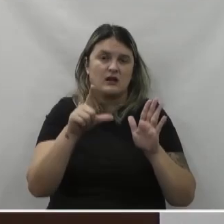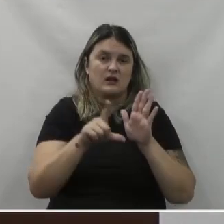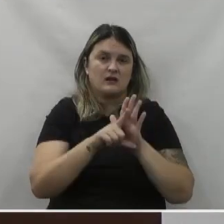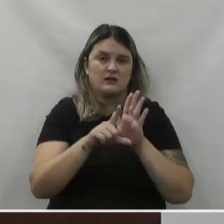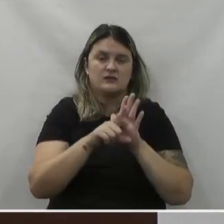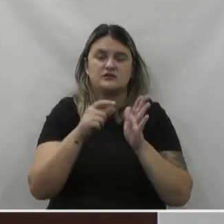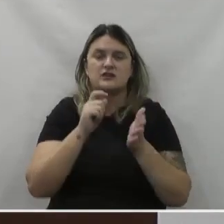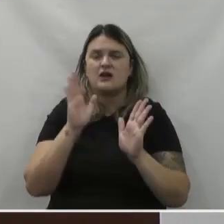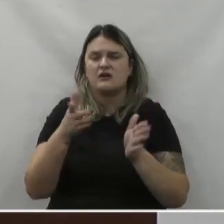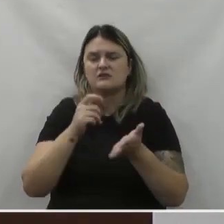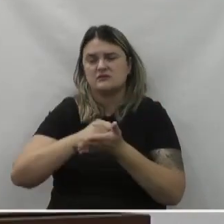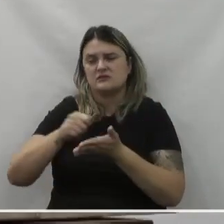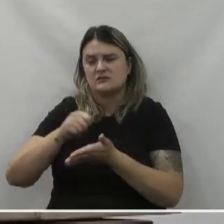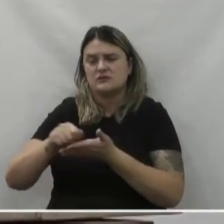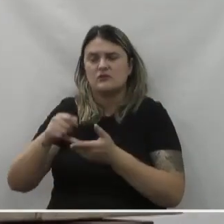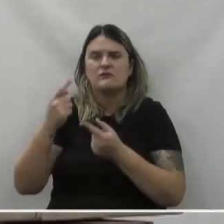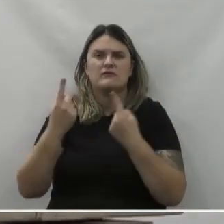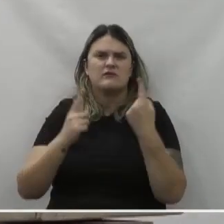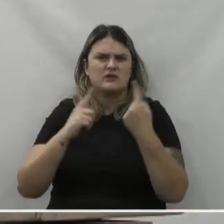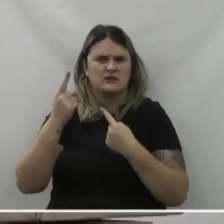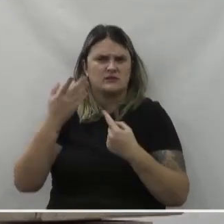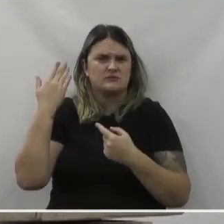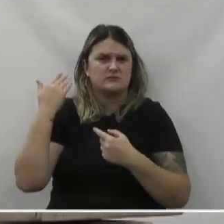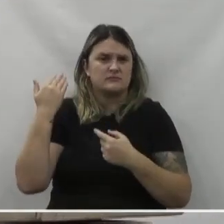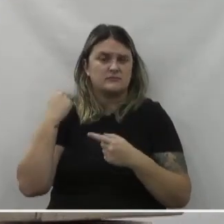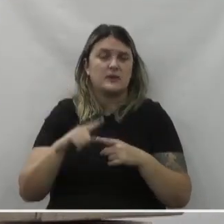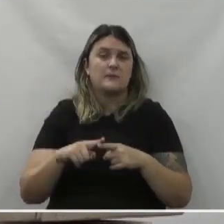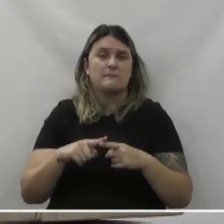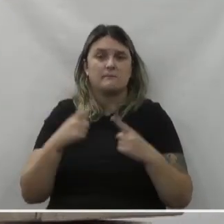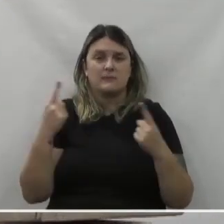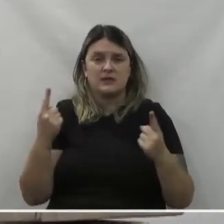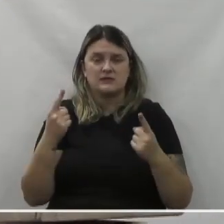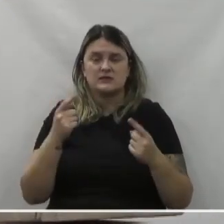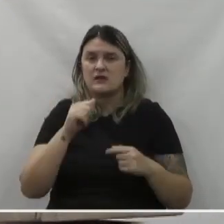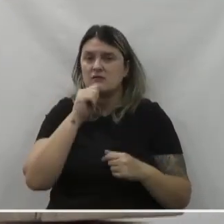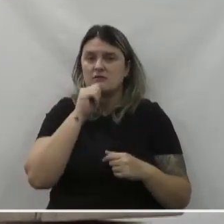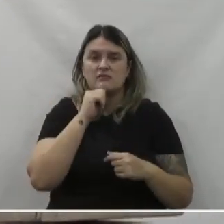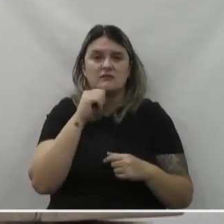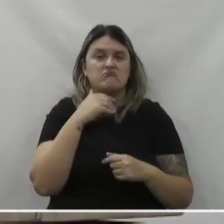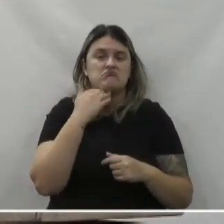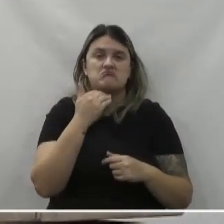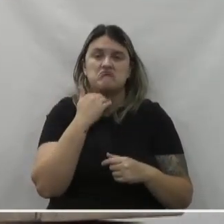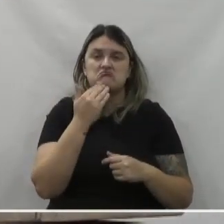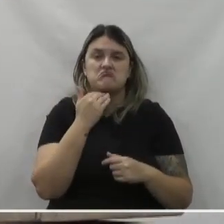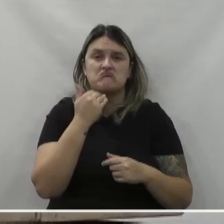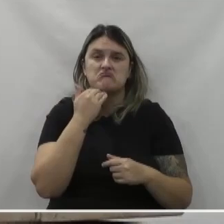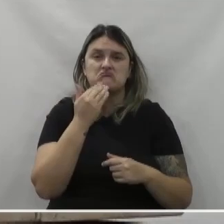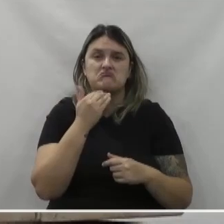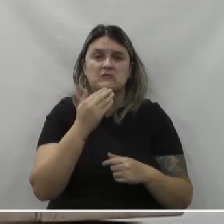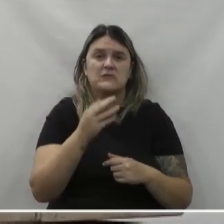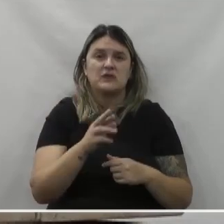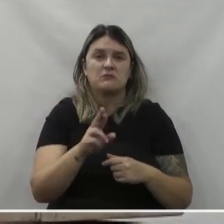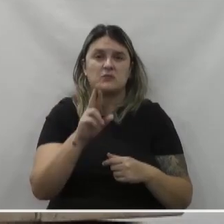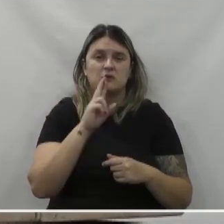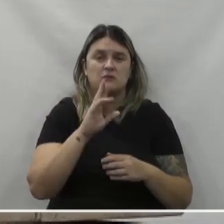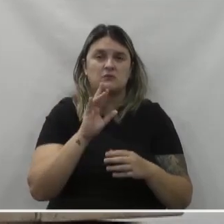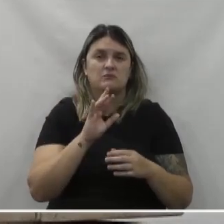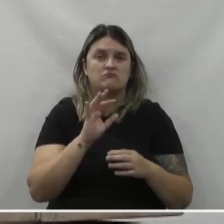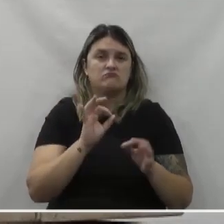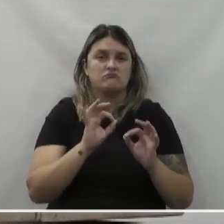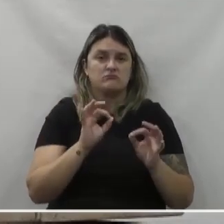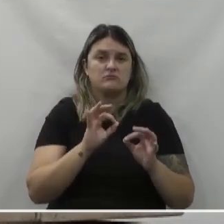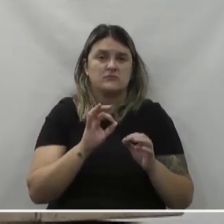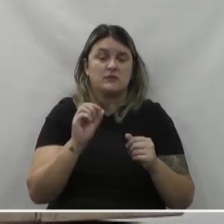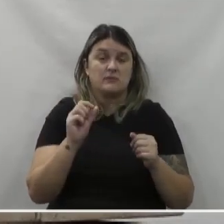vereadores em fevereiro essa lei, mas, porém, não temos ela regulamentada ainda e, para que